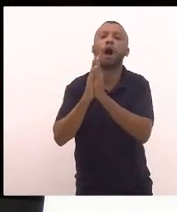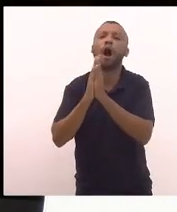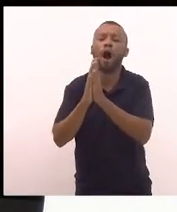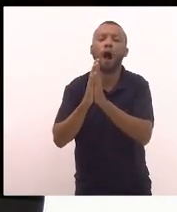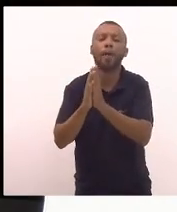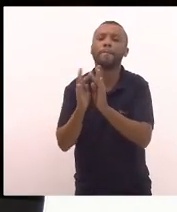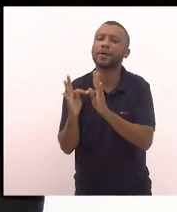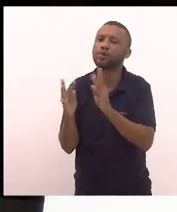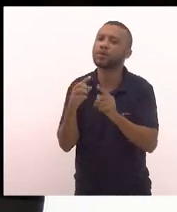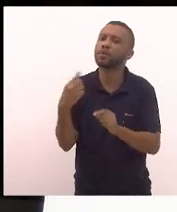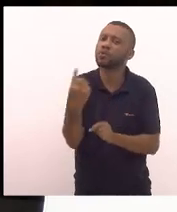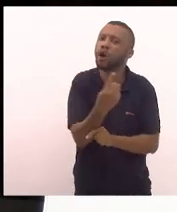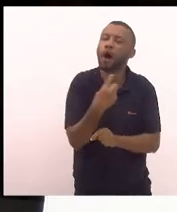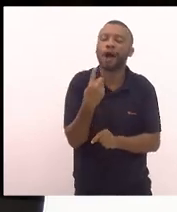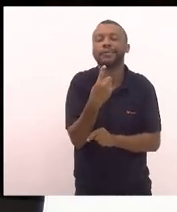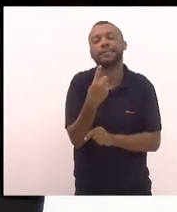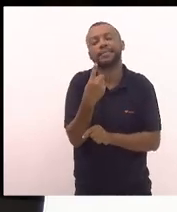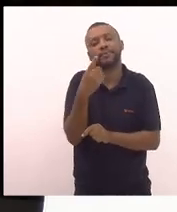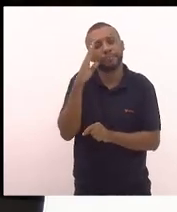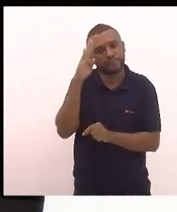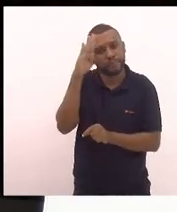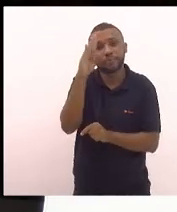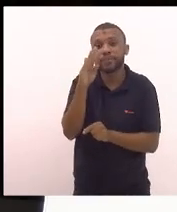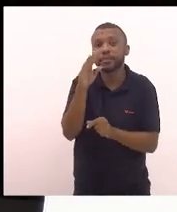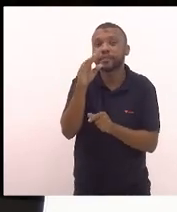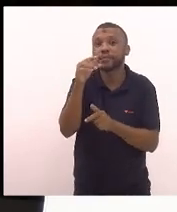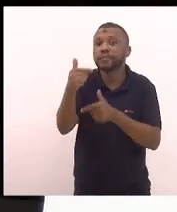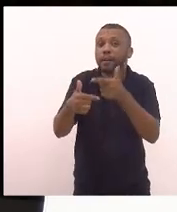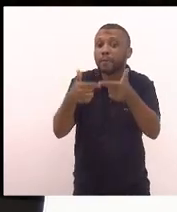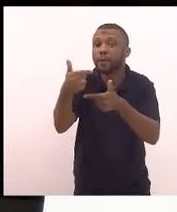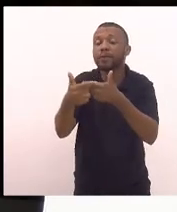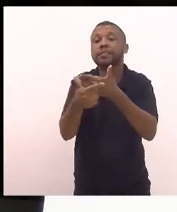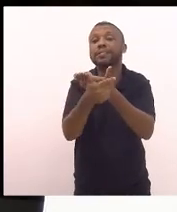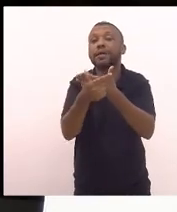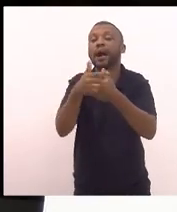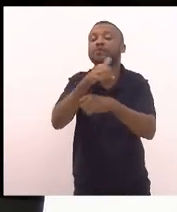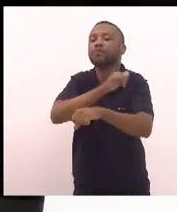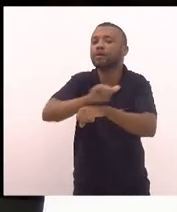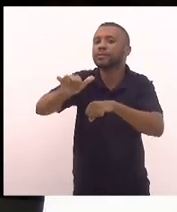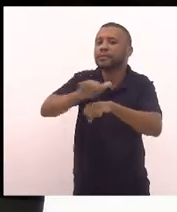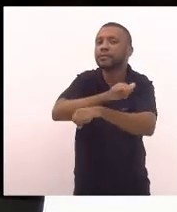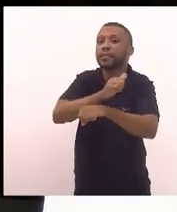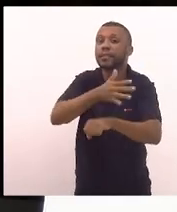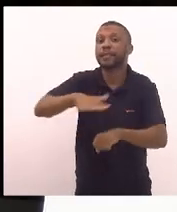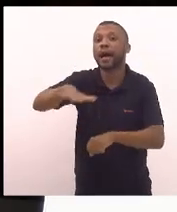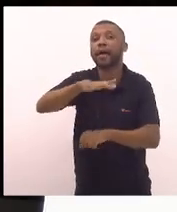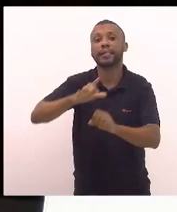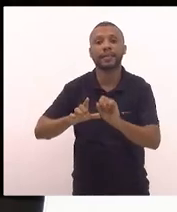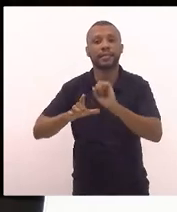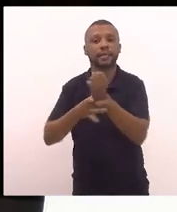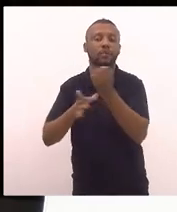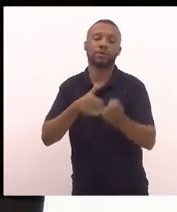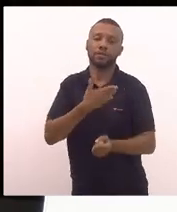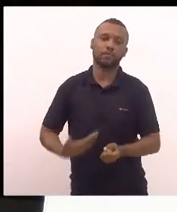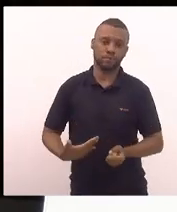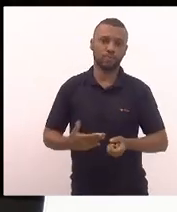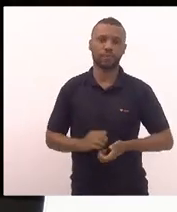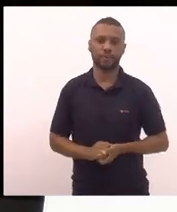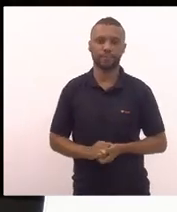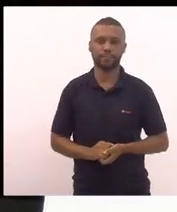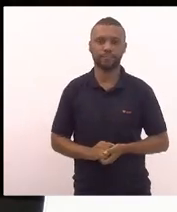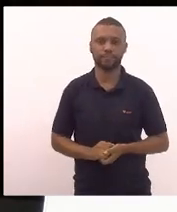todas nós que estamos, sobretudo, em cargos estratégicos da segurança pública,